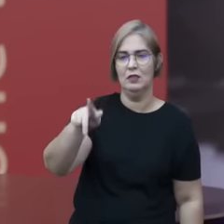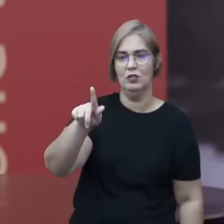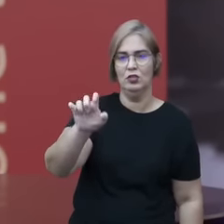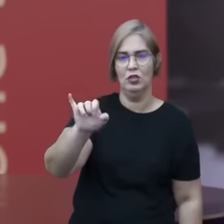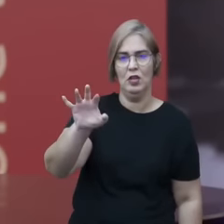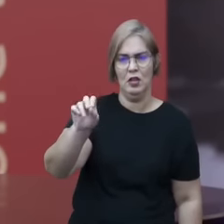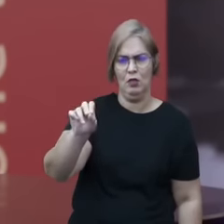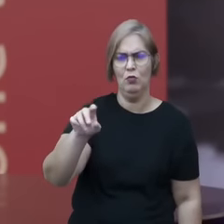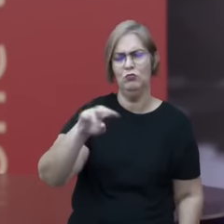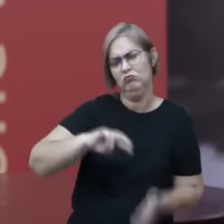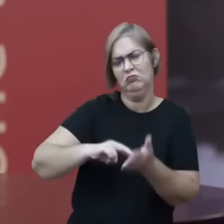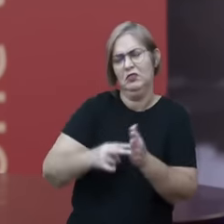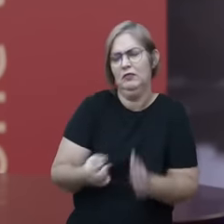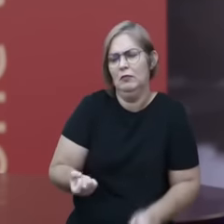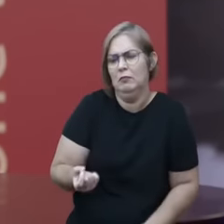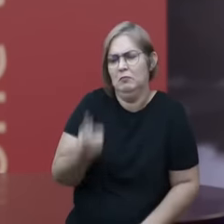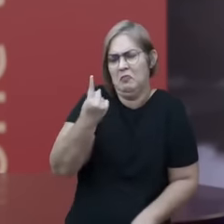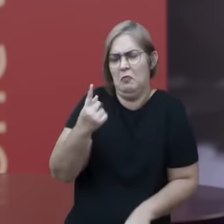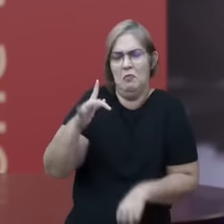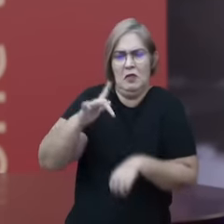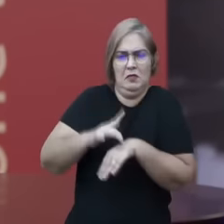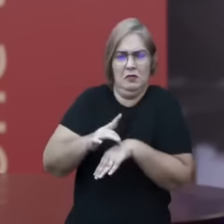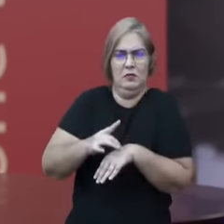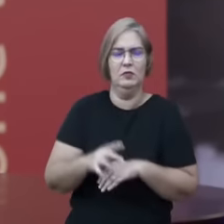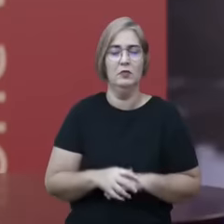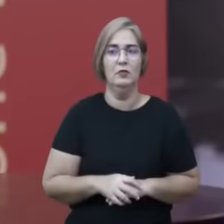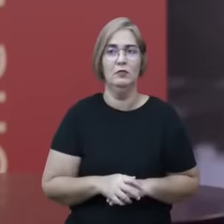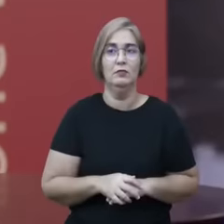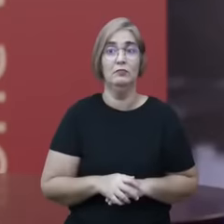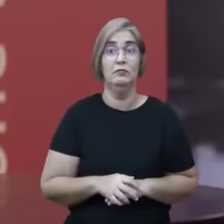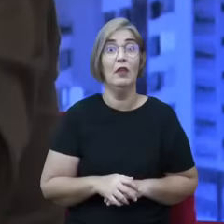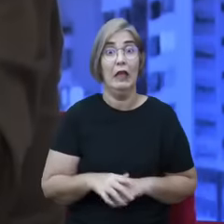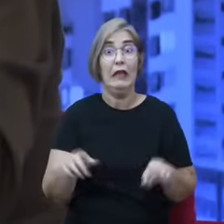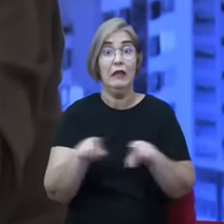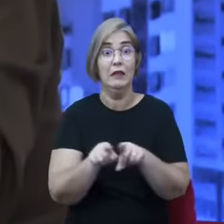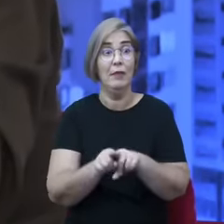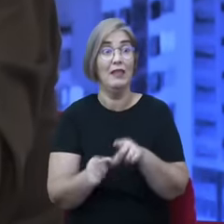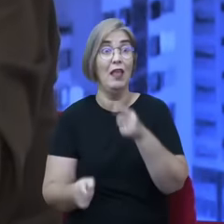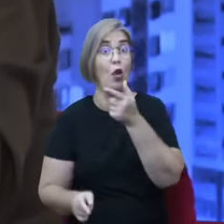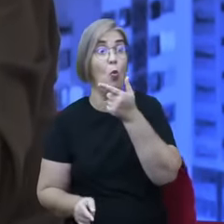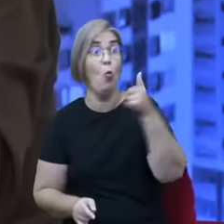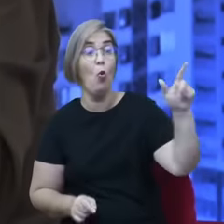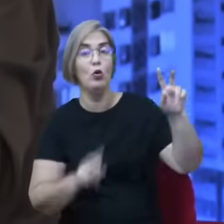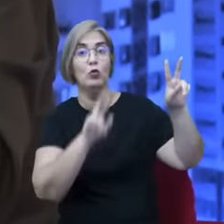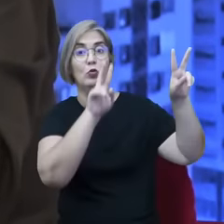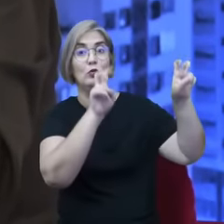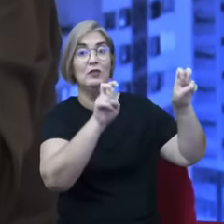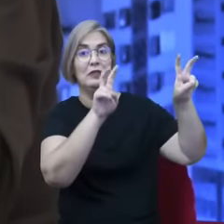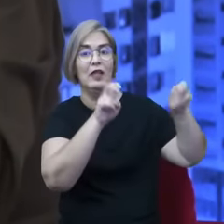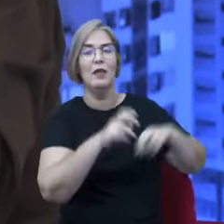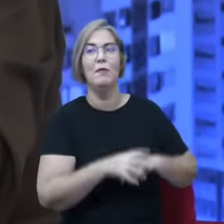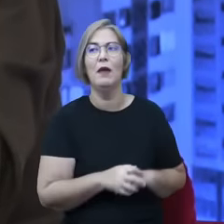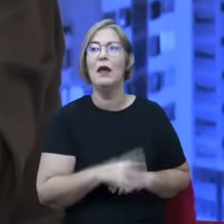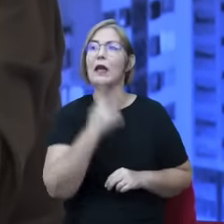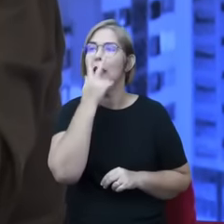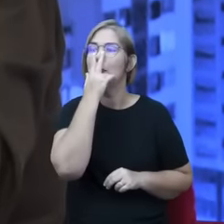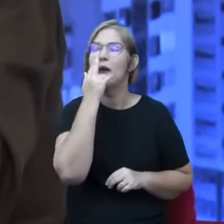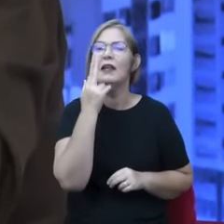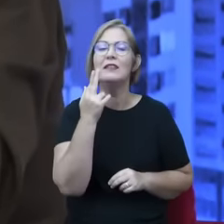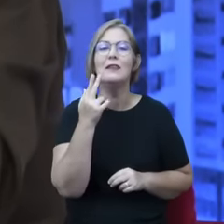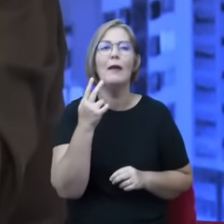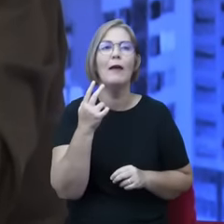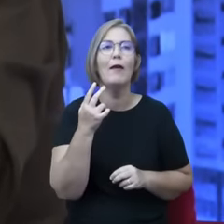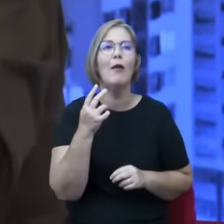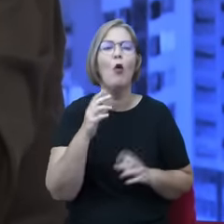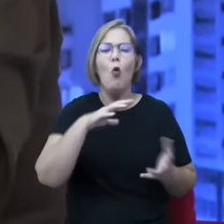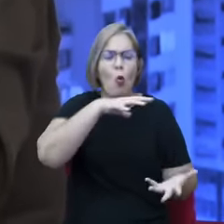Eh, mas também isso nos coloca diante de um outro tema que o Cami vai desenvolver aqui, que é o tema da densidade do mundo. O mundo